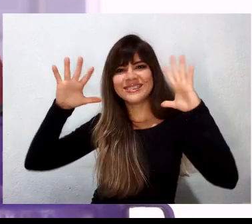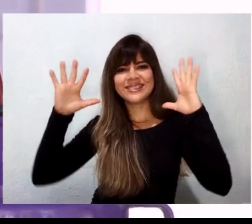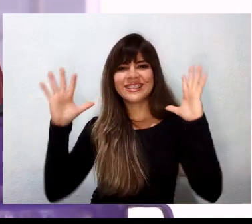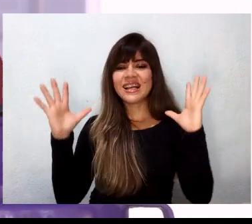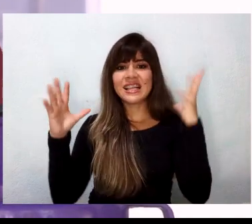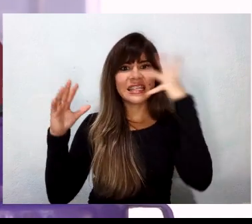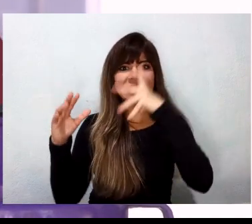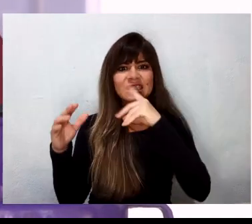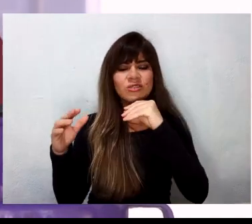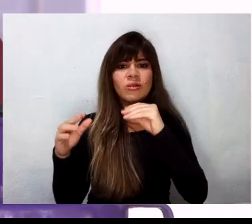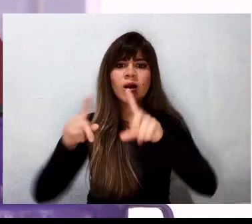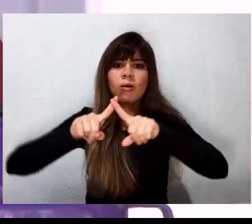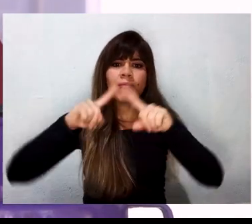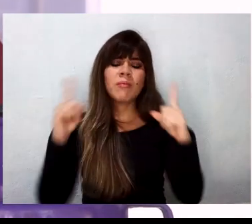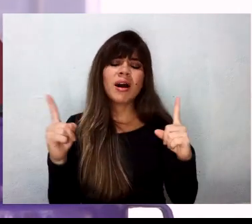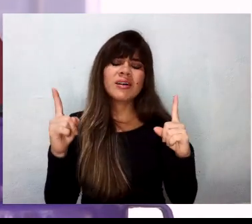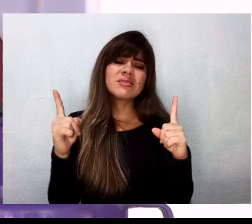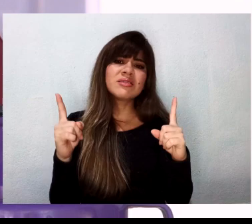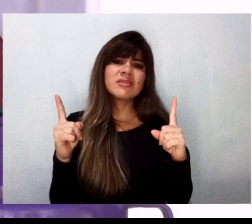mágico.